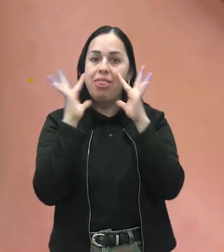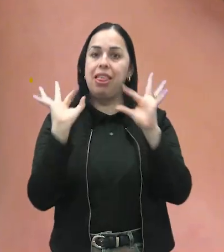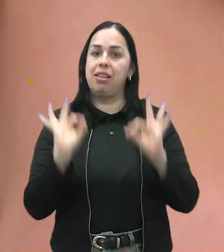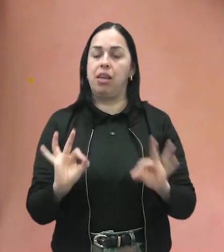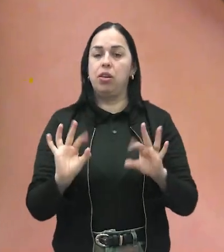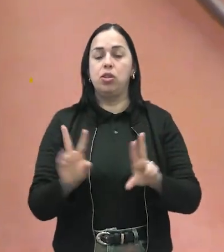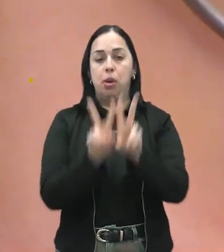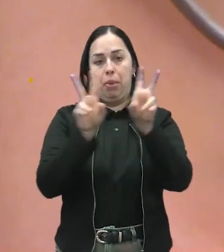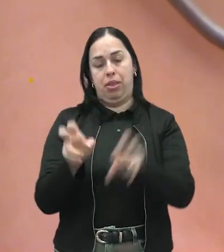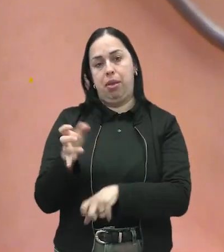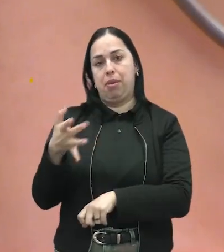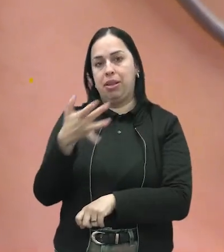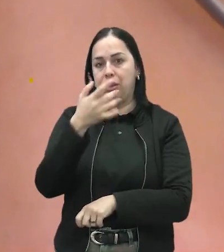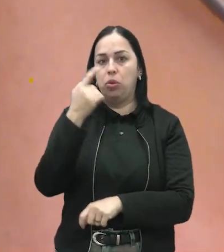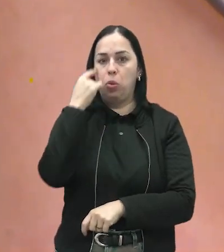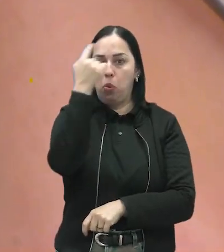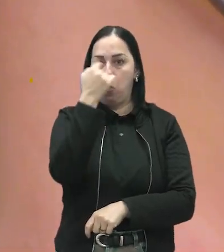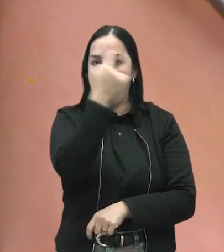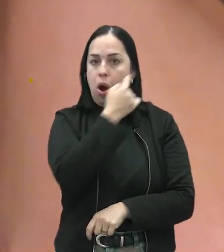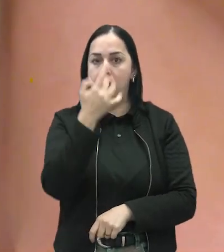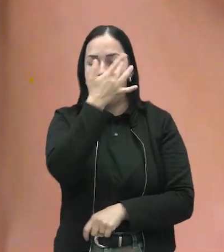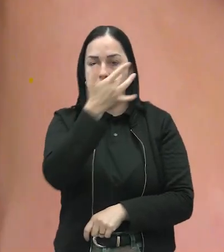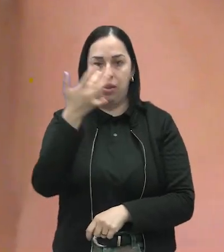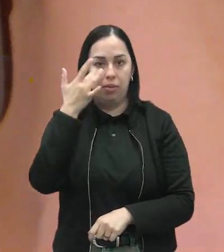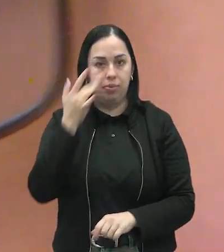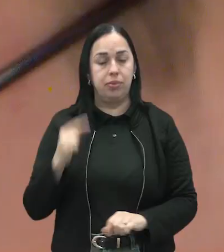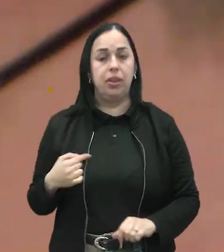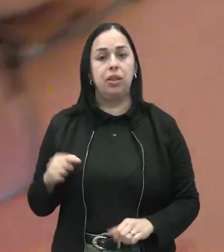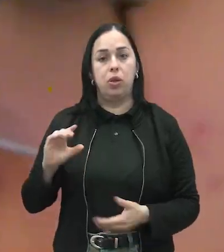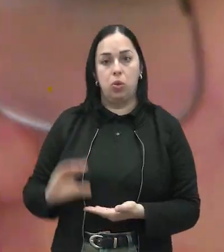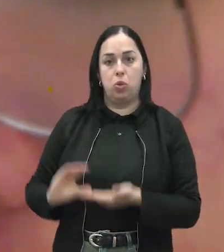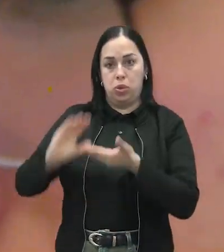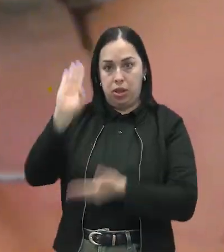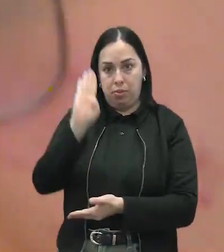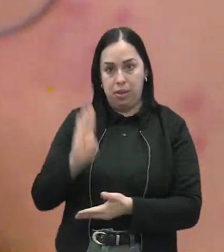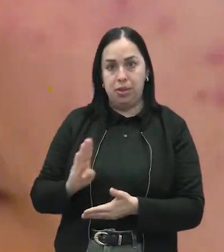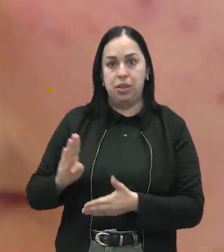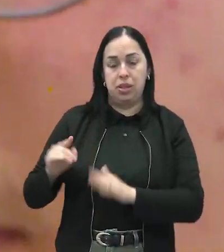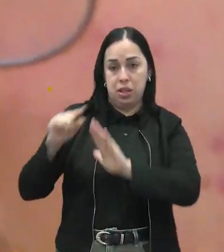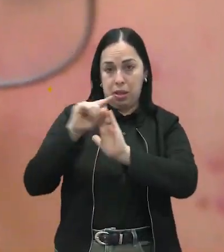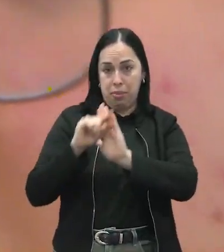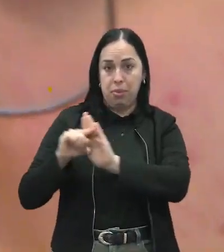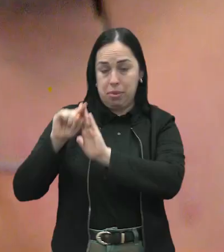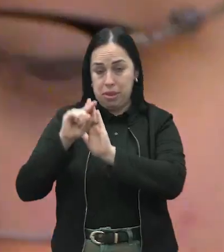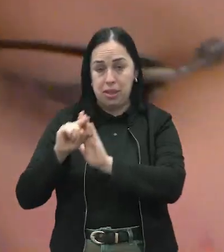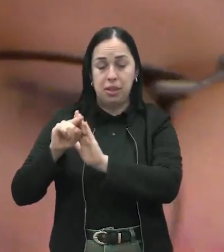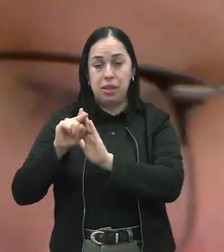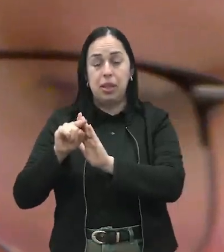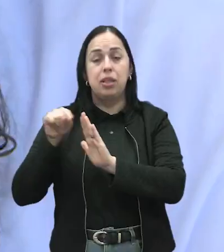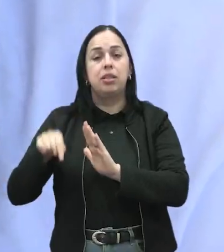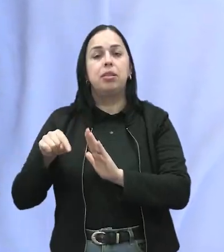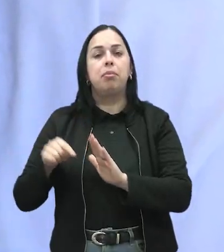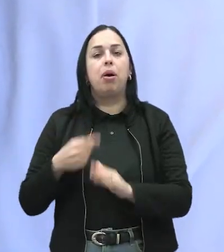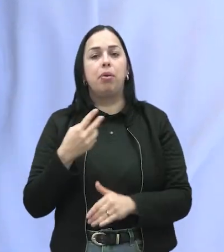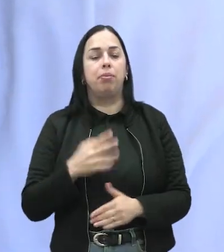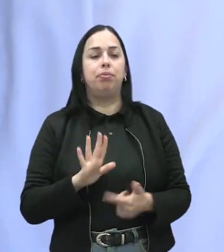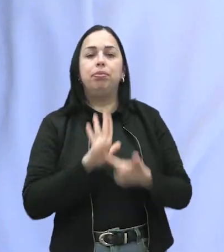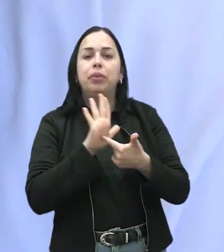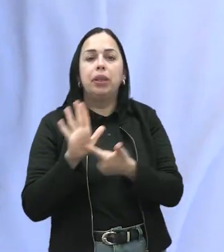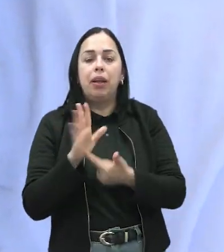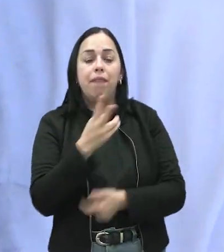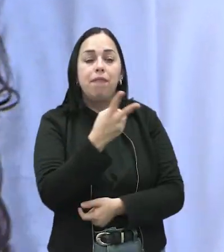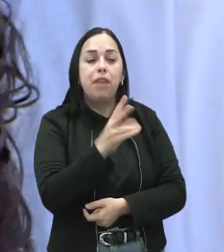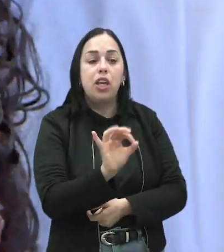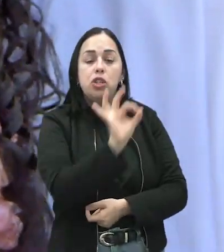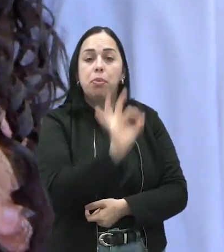educadores sobre a saúde ocular das crianças. Dados do Conselho Brasileiro de Oftalmologia revelam que